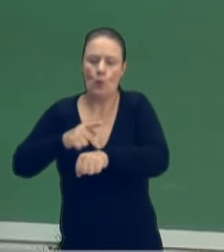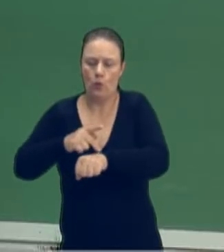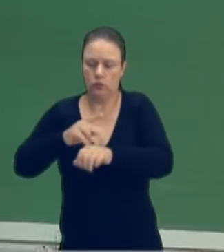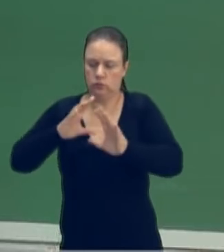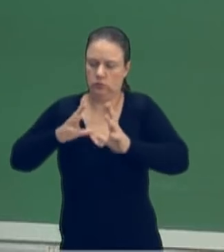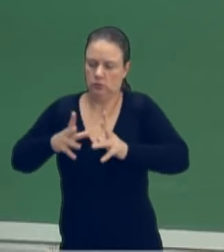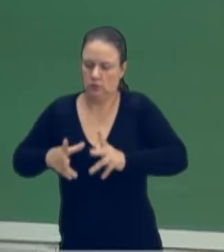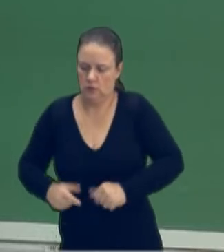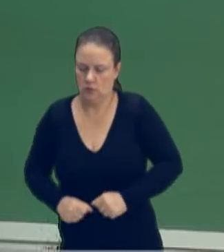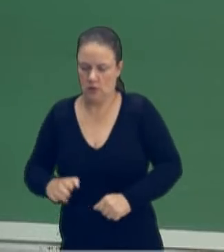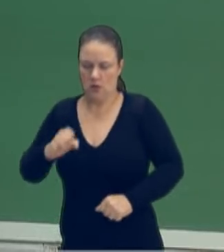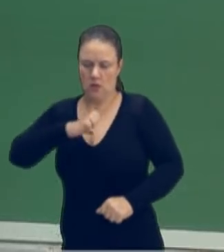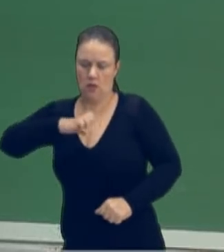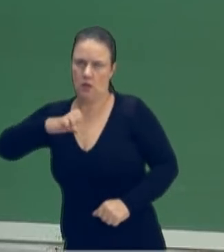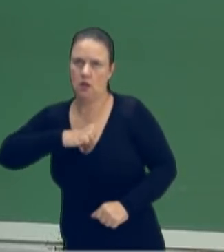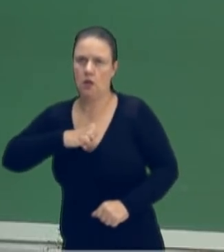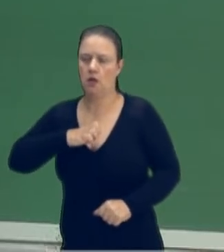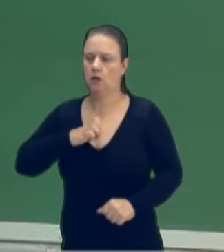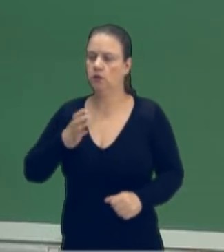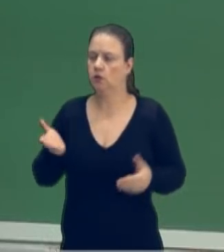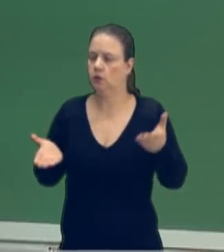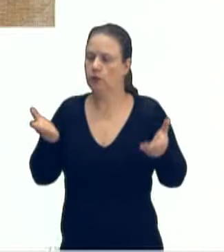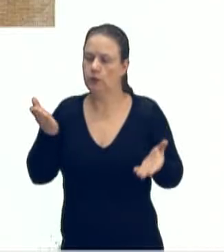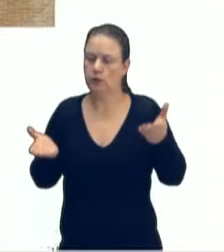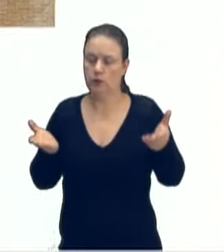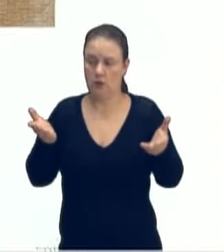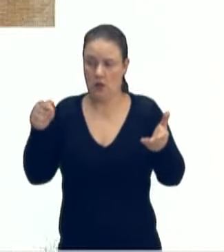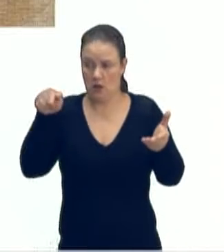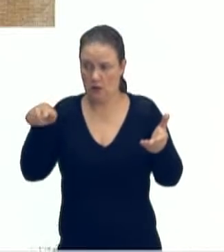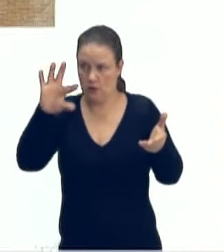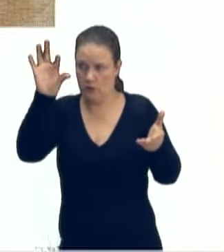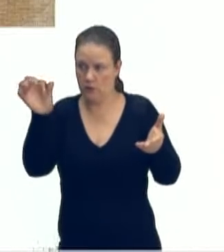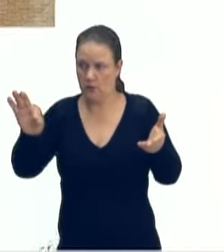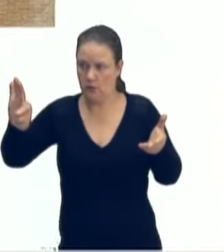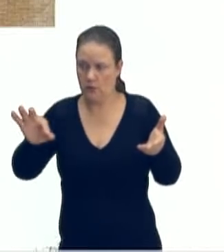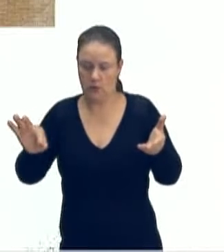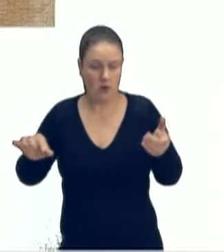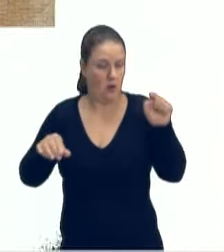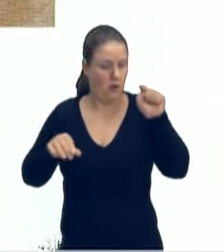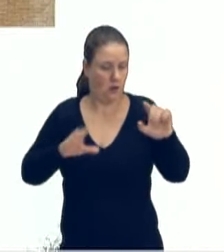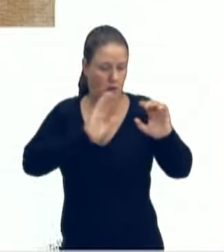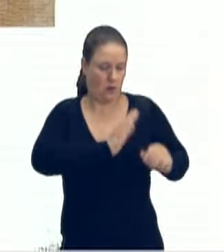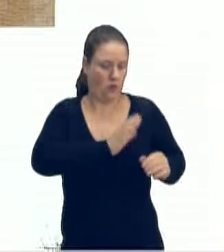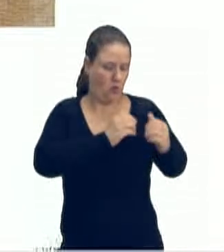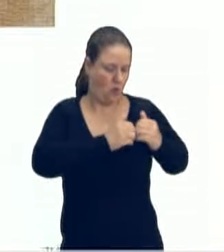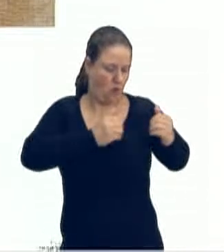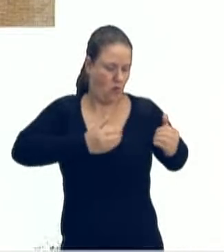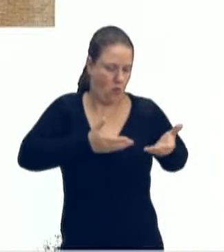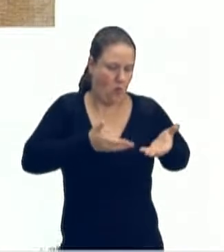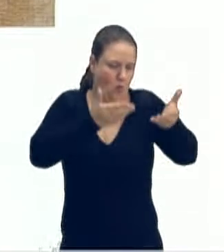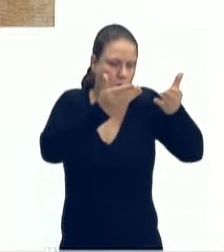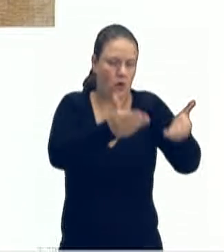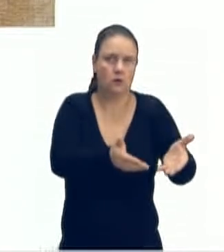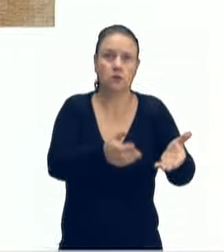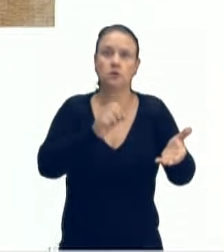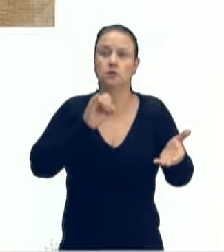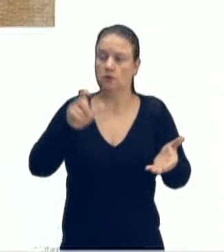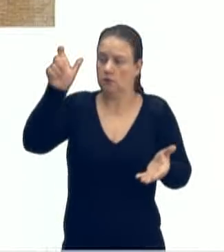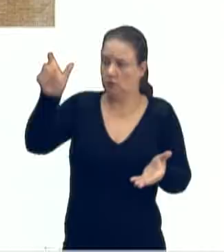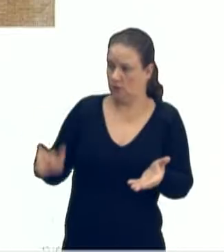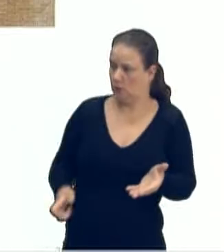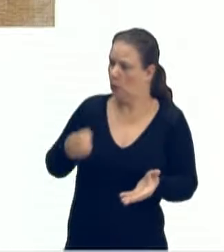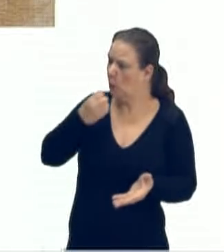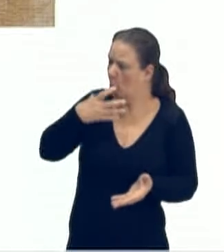bom, a ética, a moralidade da pessoa. Do outro lado, o coração do nosso amigo aqui. Se ele fosse uma boa